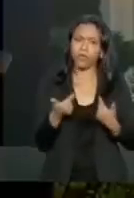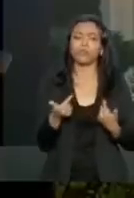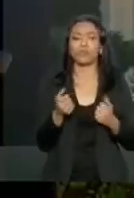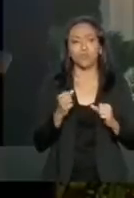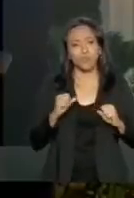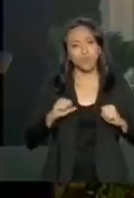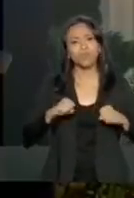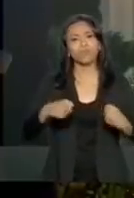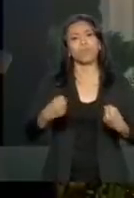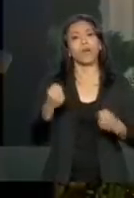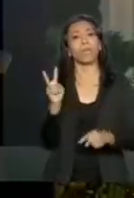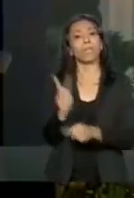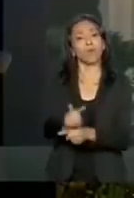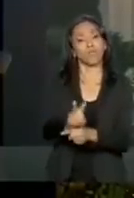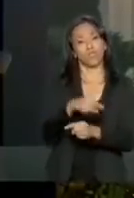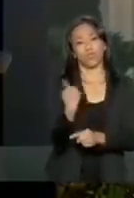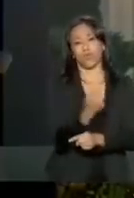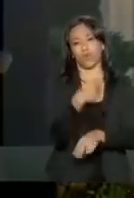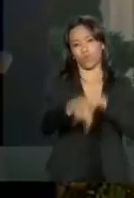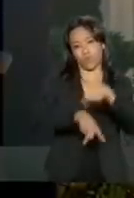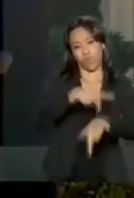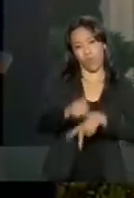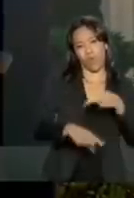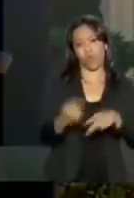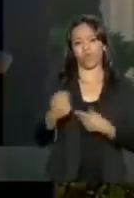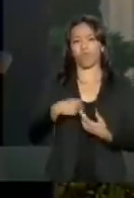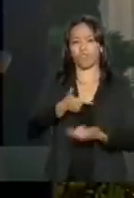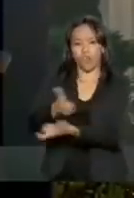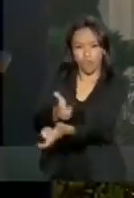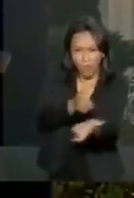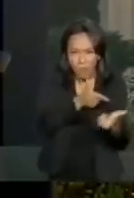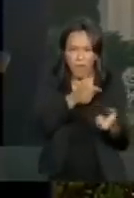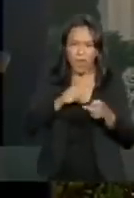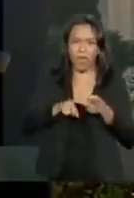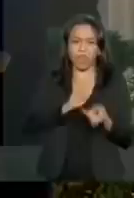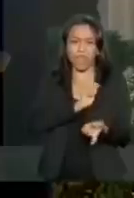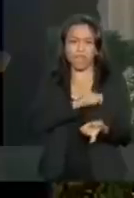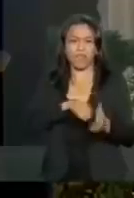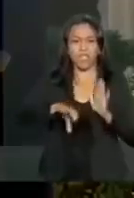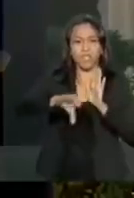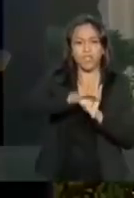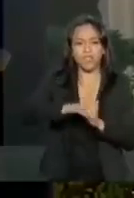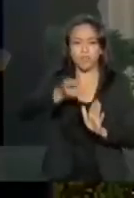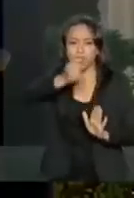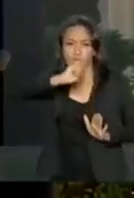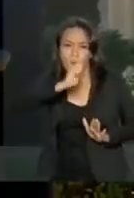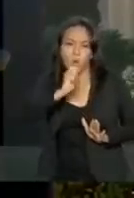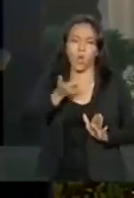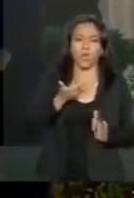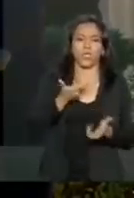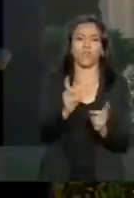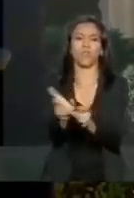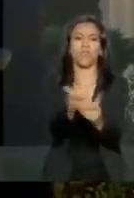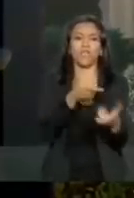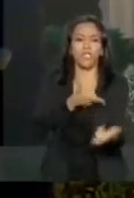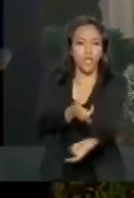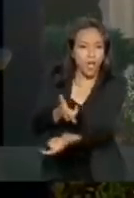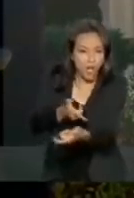nossos povos do terrorismo, do crime transnacional, drogas, tráfico de